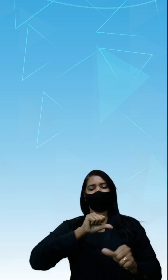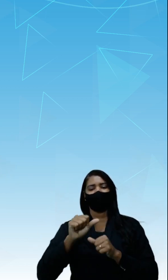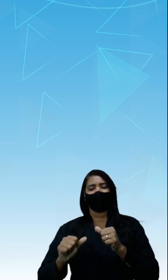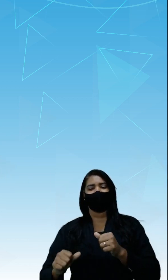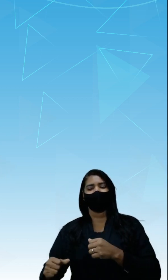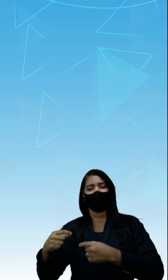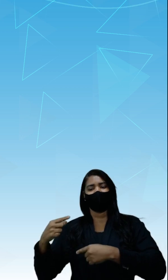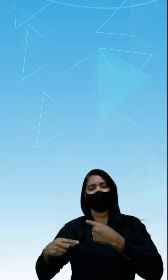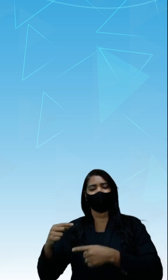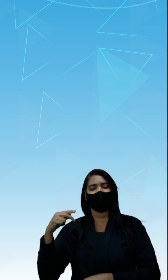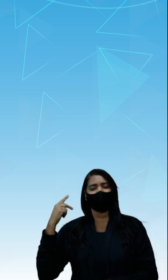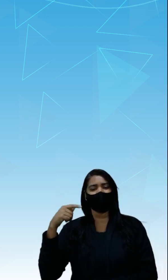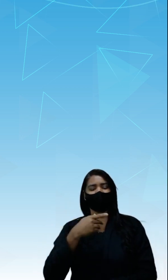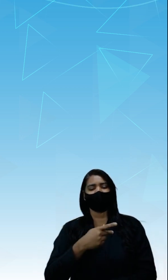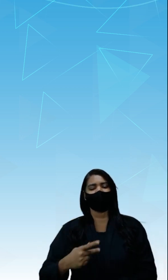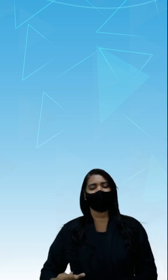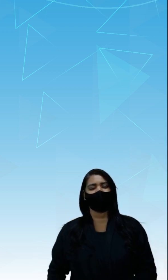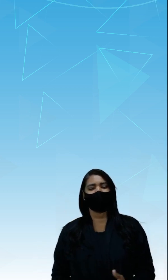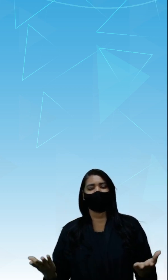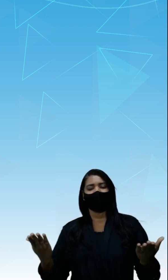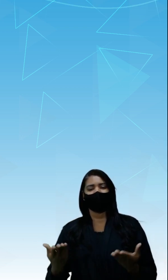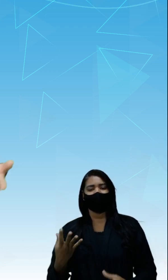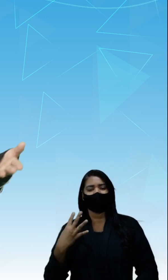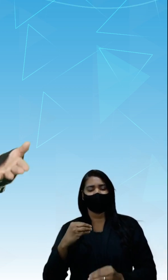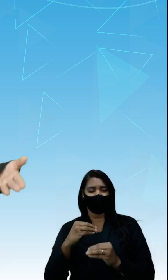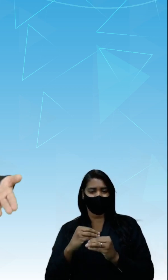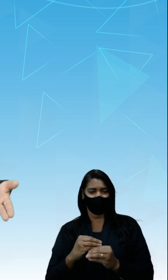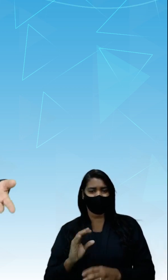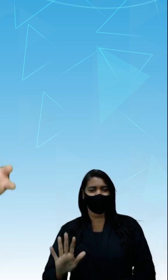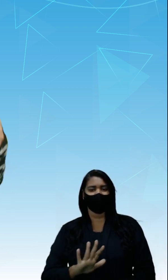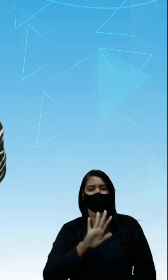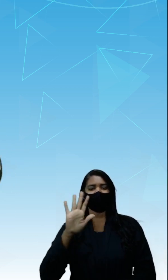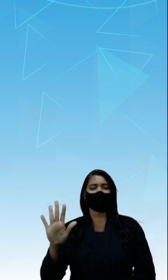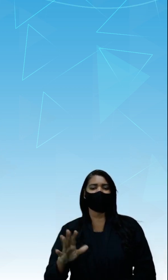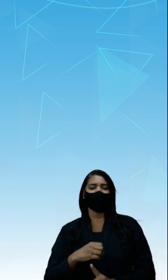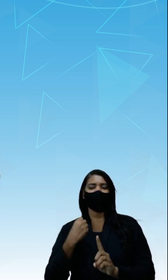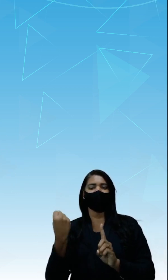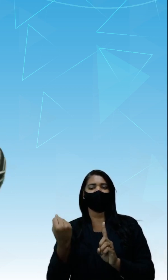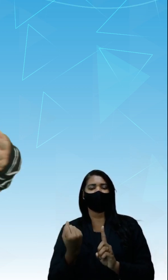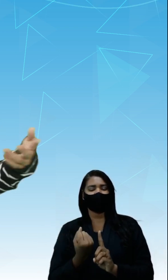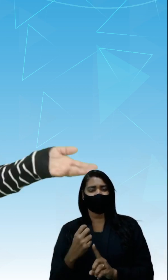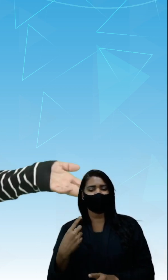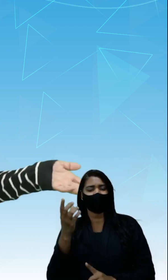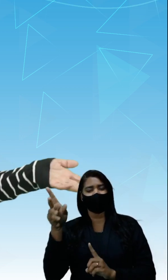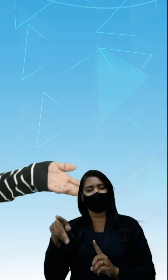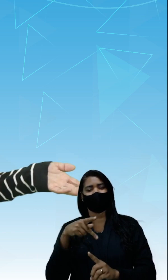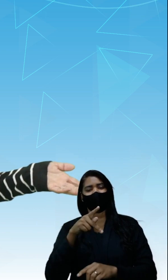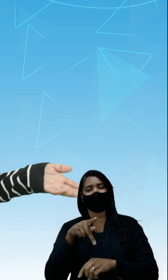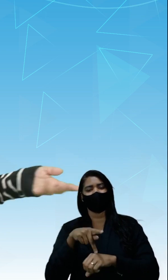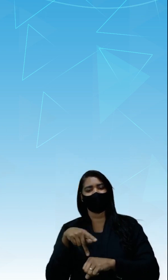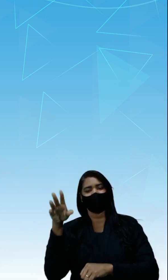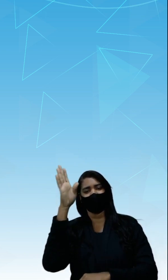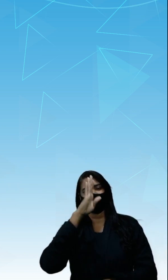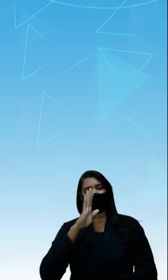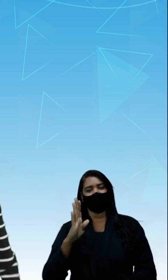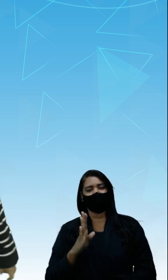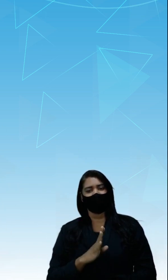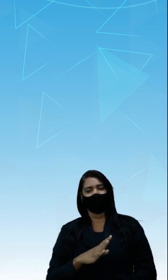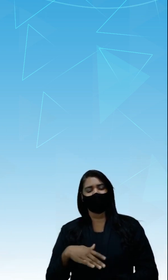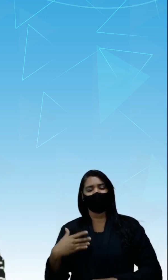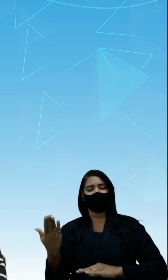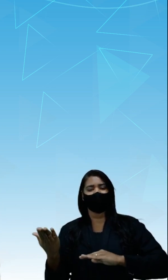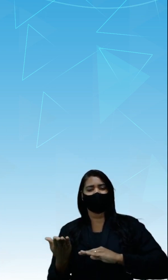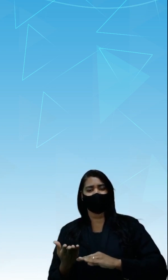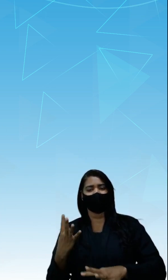políticas públicas que vai atender às exigências populacionais do nosso Brasil contemporâneo. Vamos juntos,